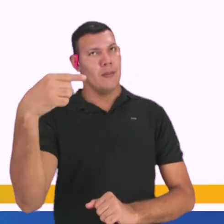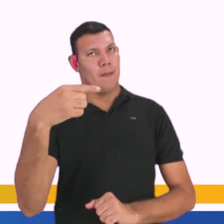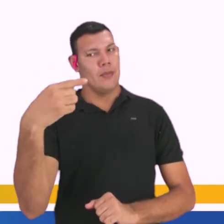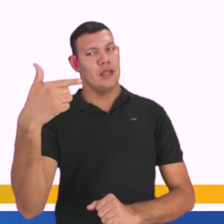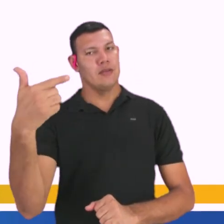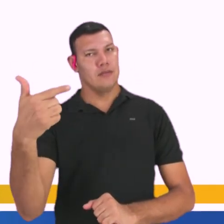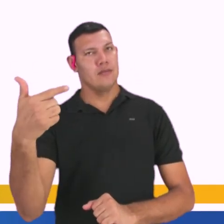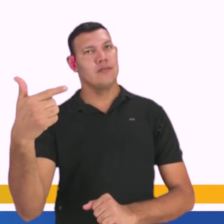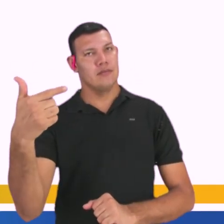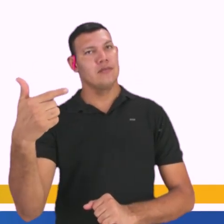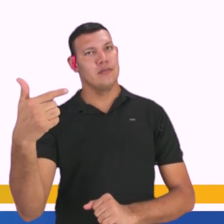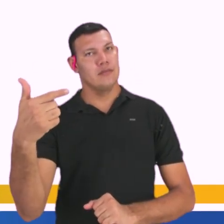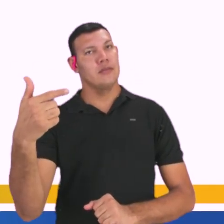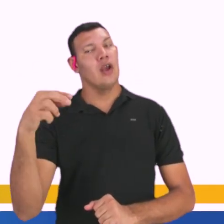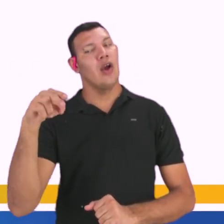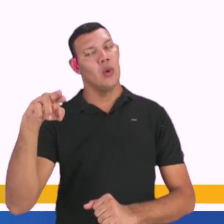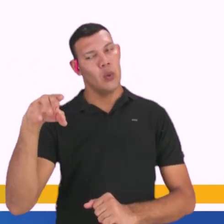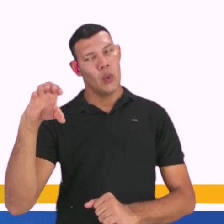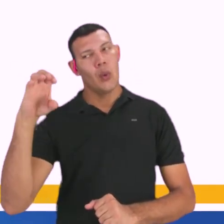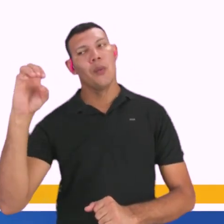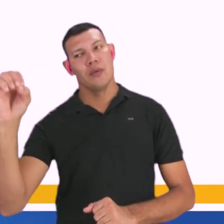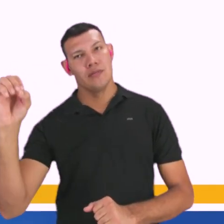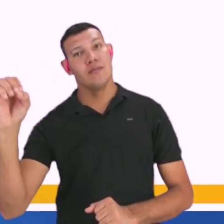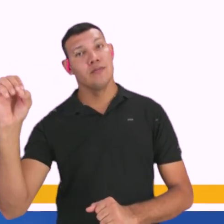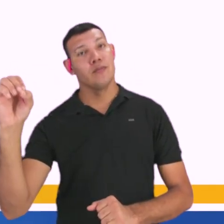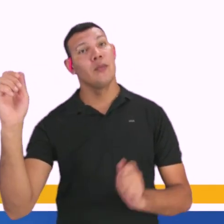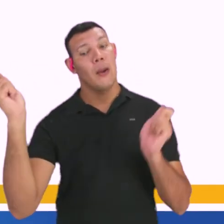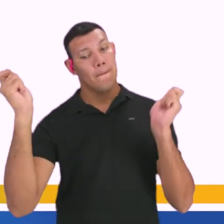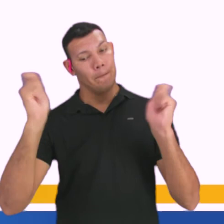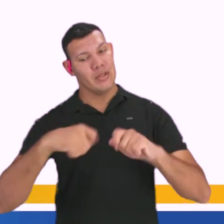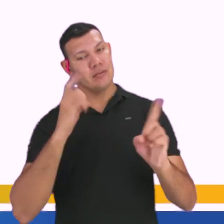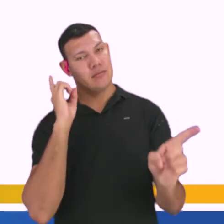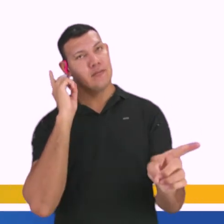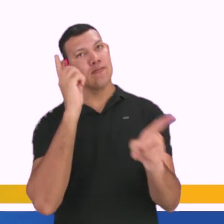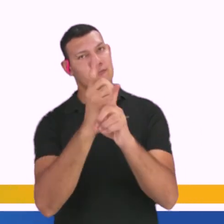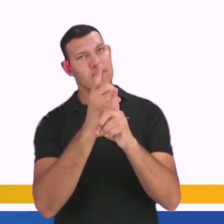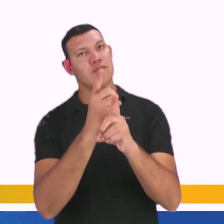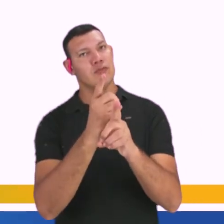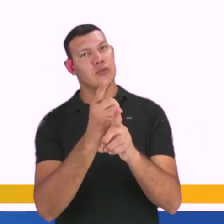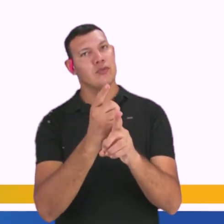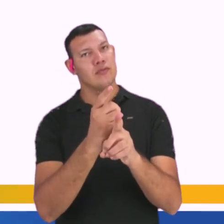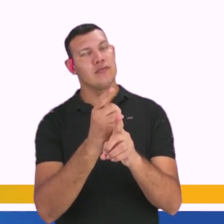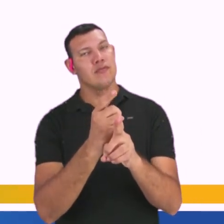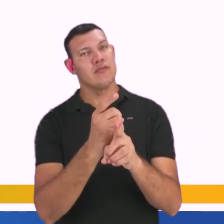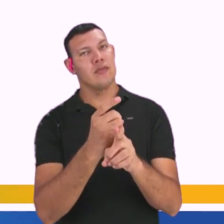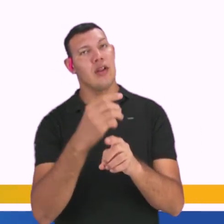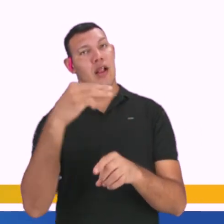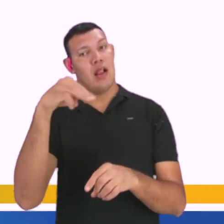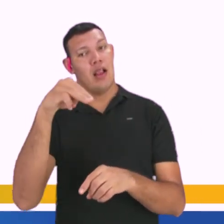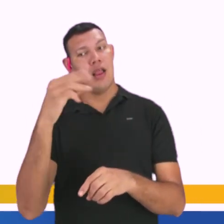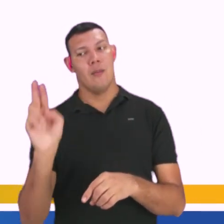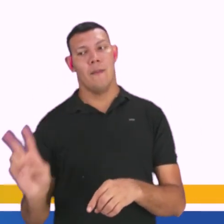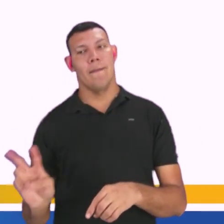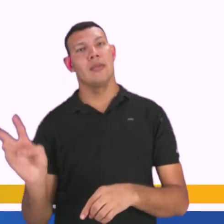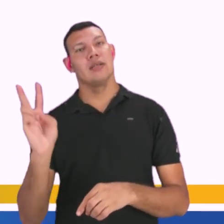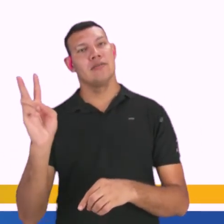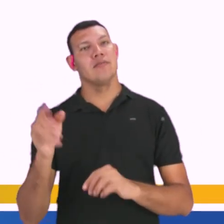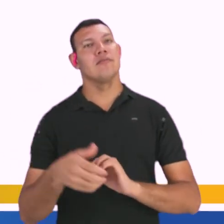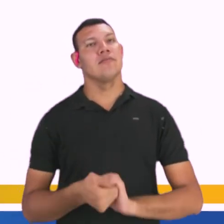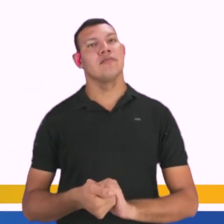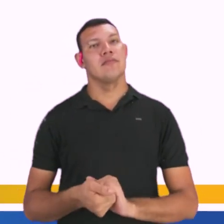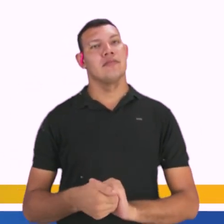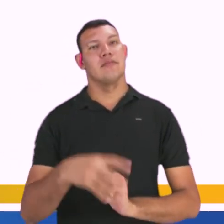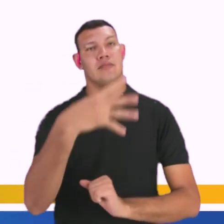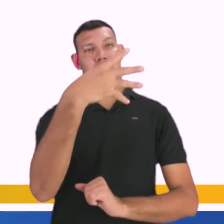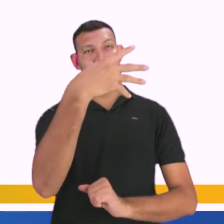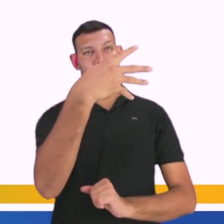vou ter que igual a esse termo um a zero para encontrar o valor de m então ficará a seguinte sentença